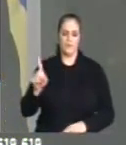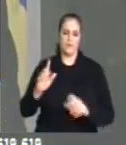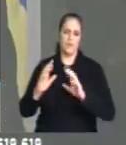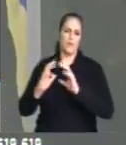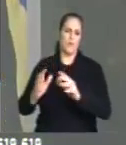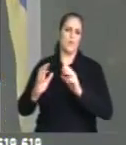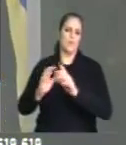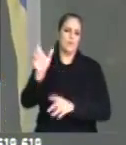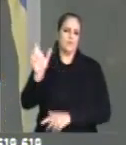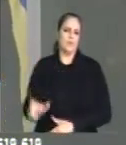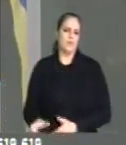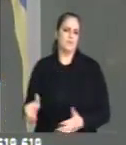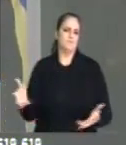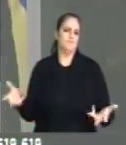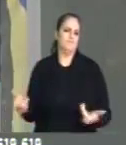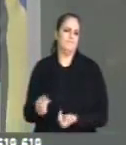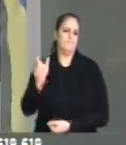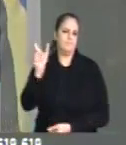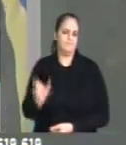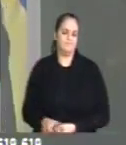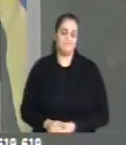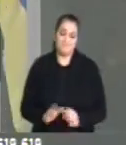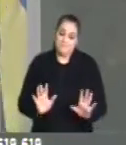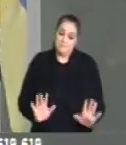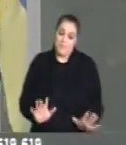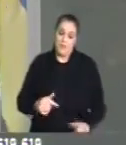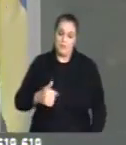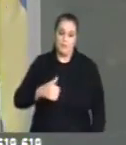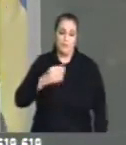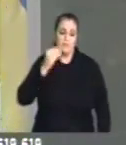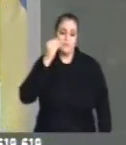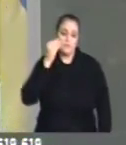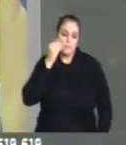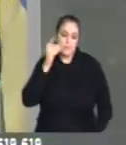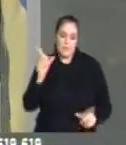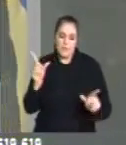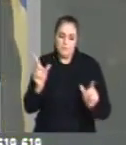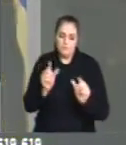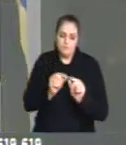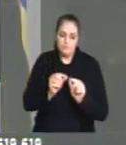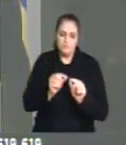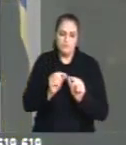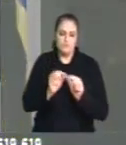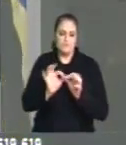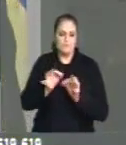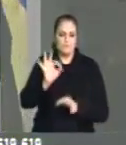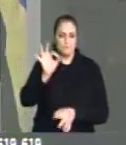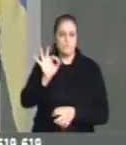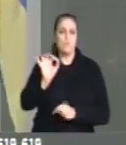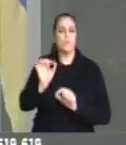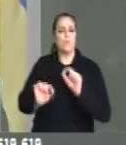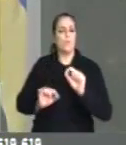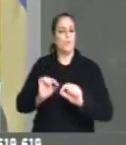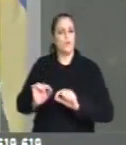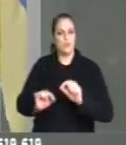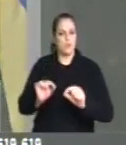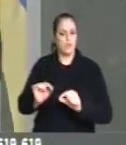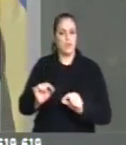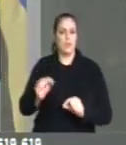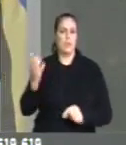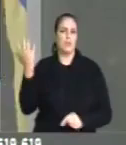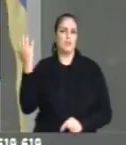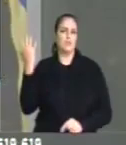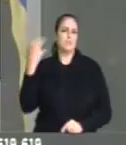personalidade do país. Mas vou fazer aqui um breve relato daquilo que